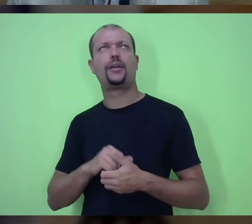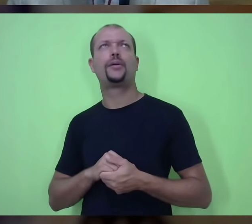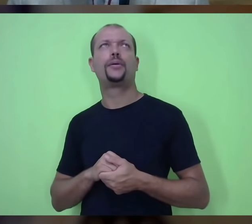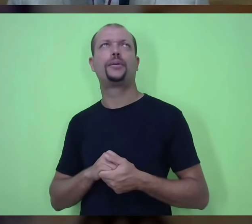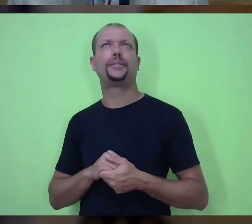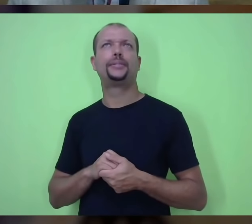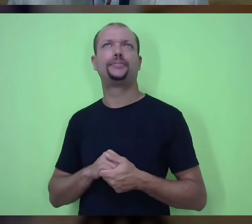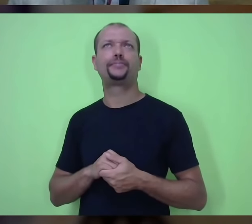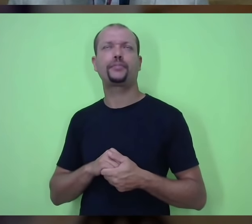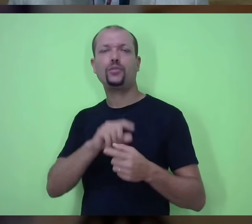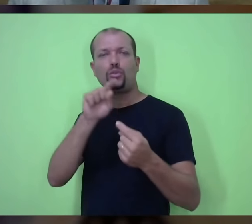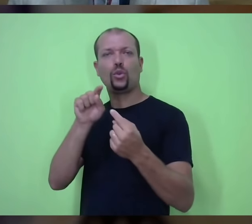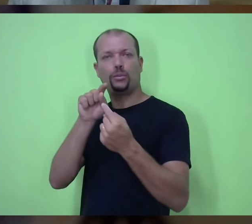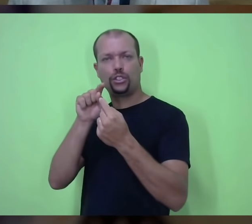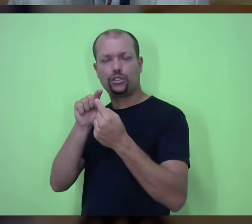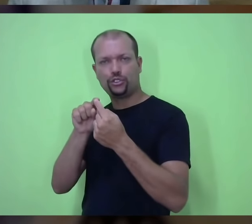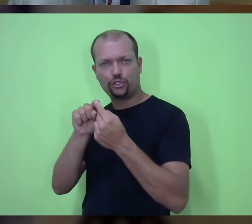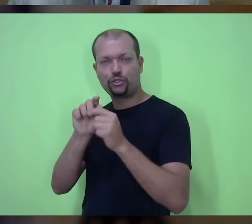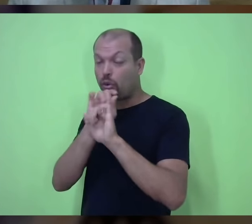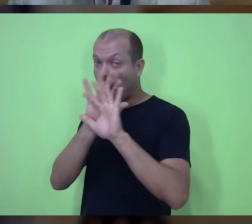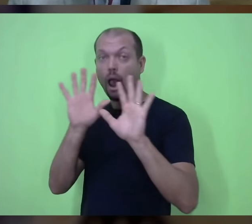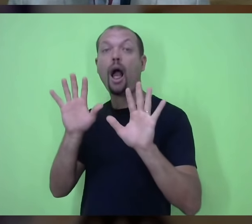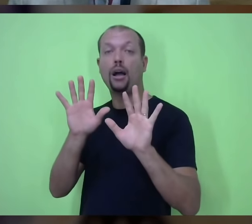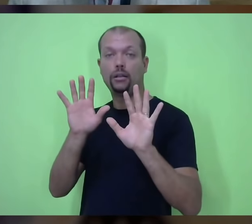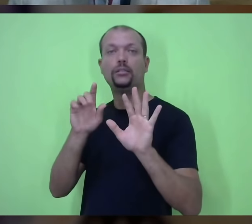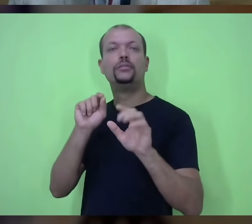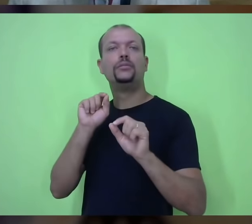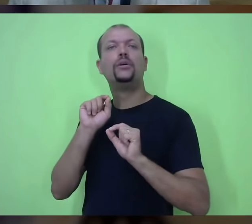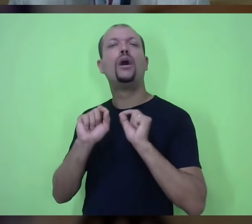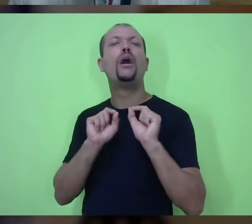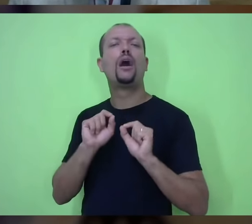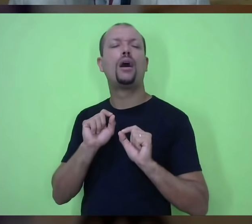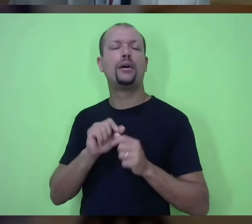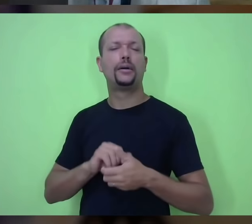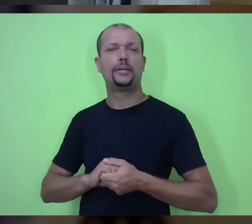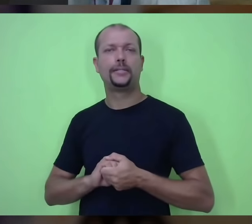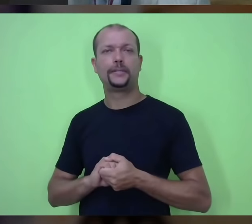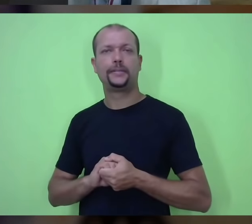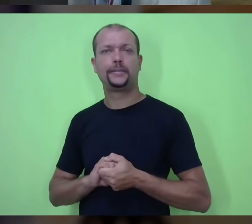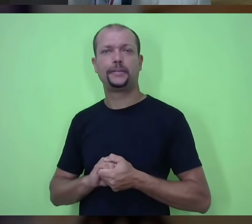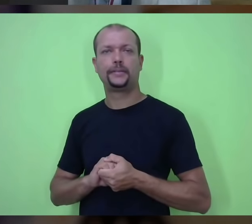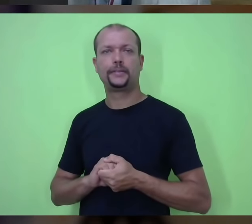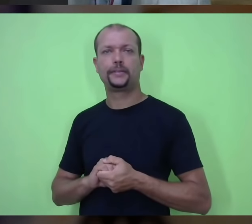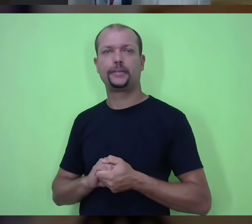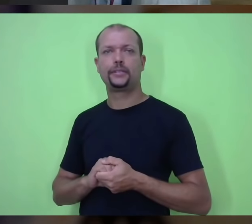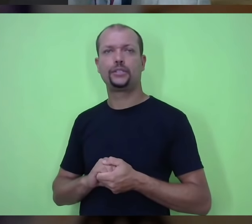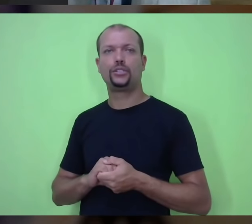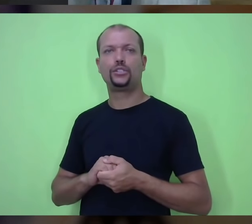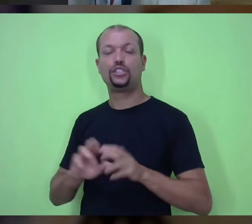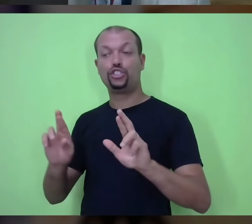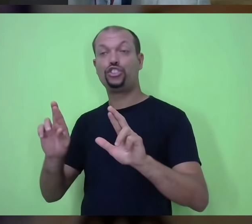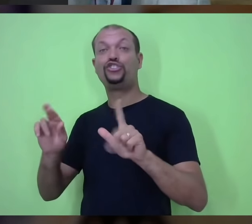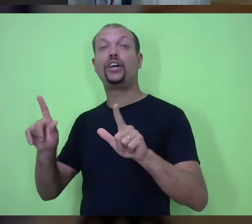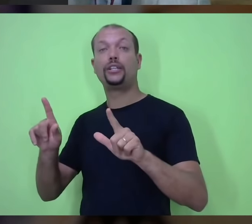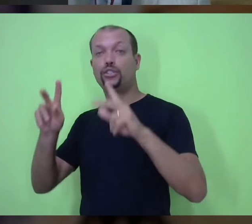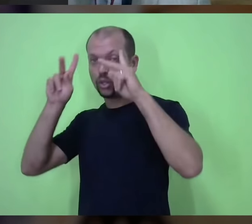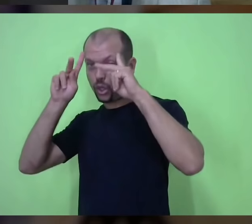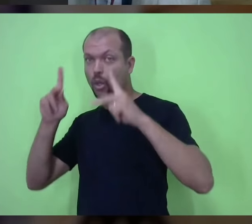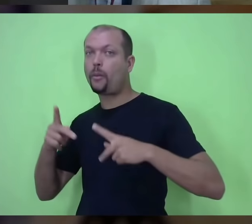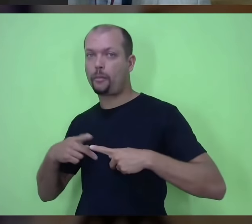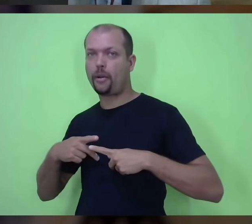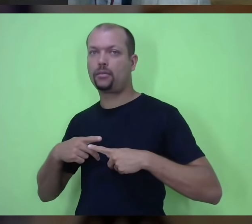claro soteriológico de Cristo distinto do outros seres humanos. E isso